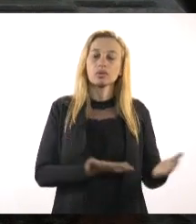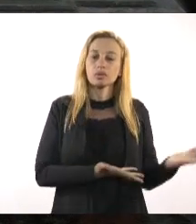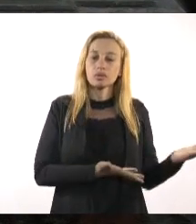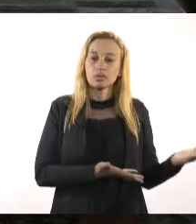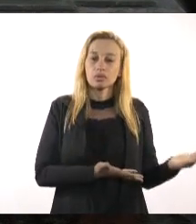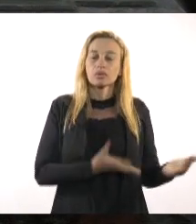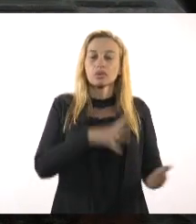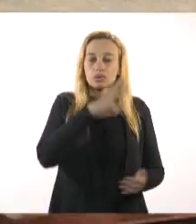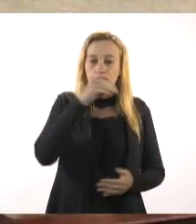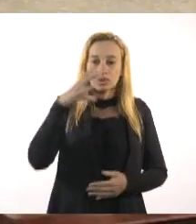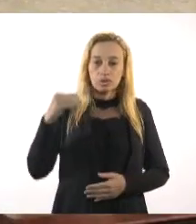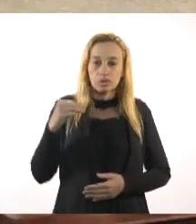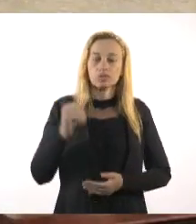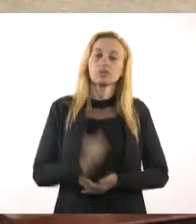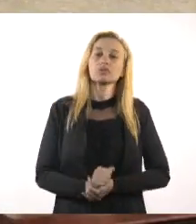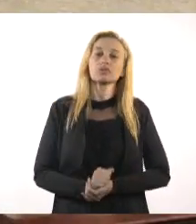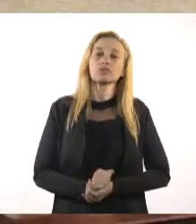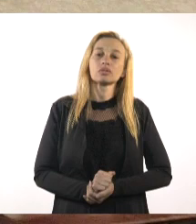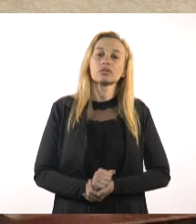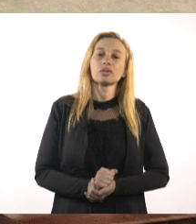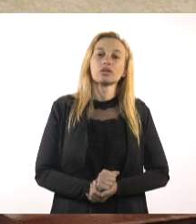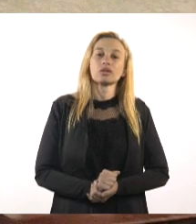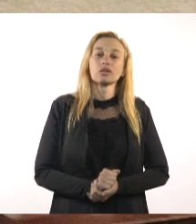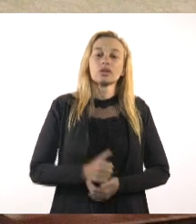da Providência.